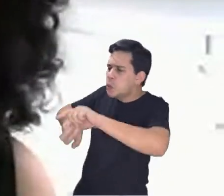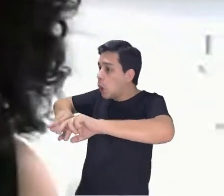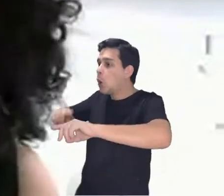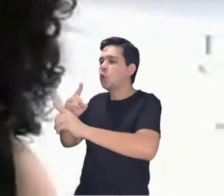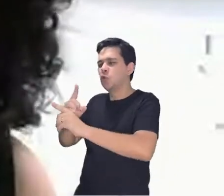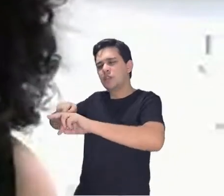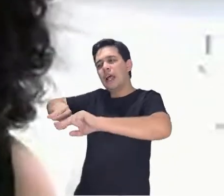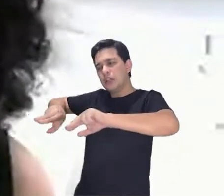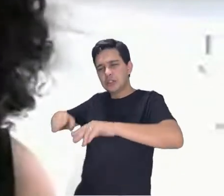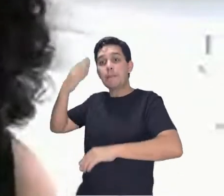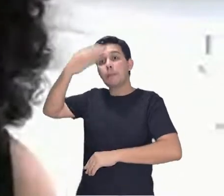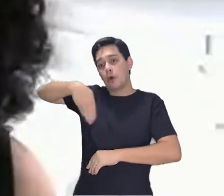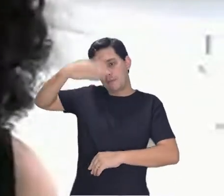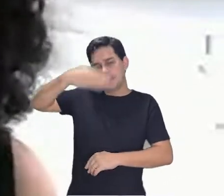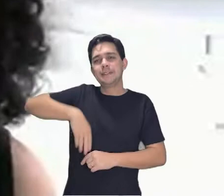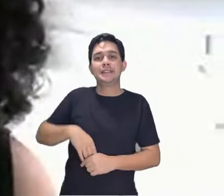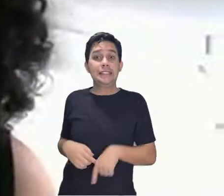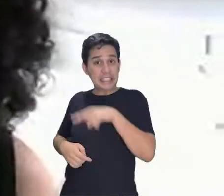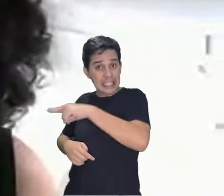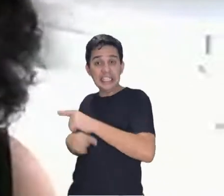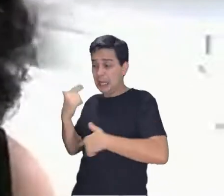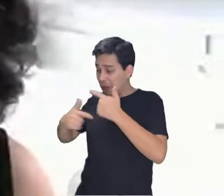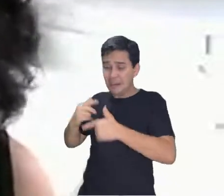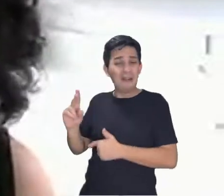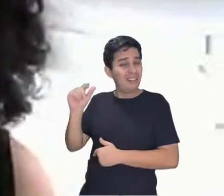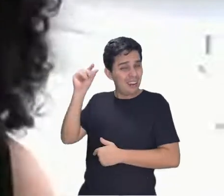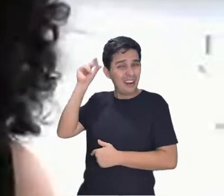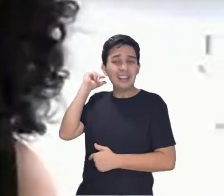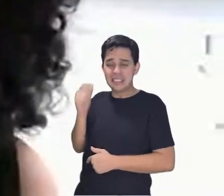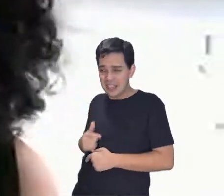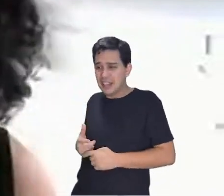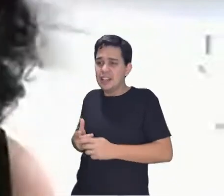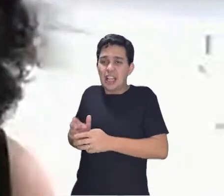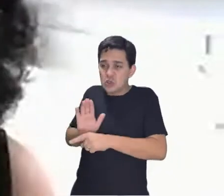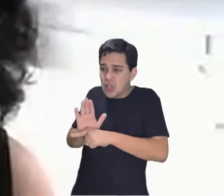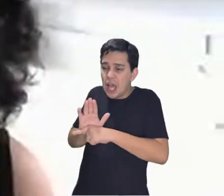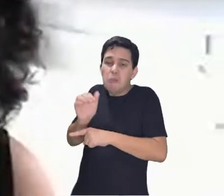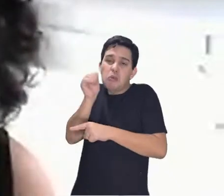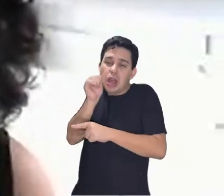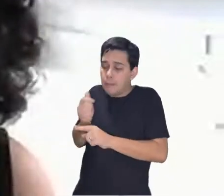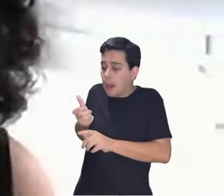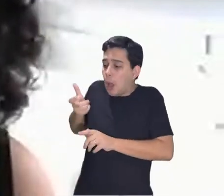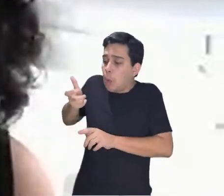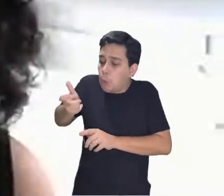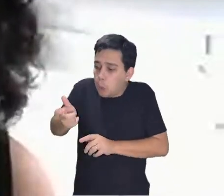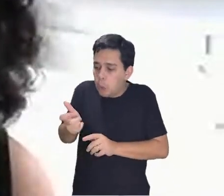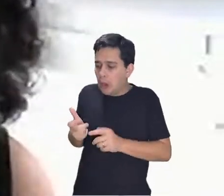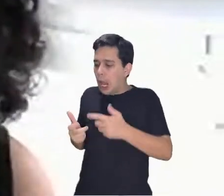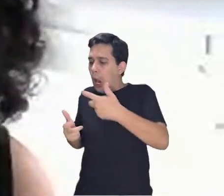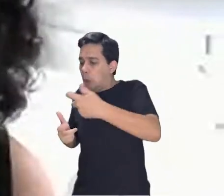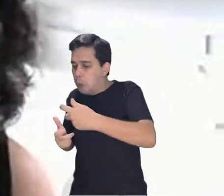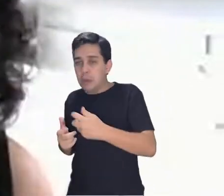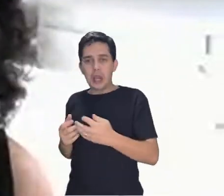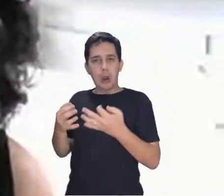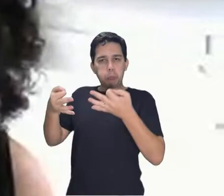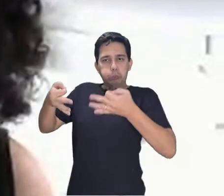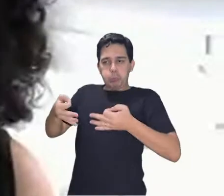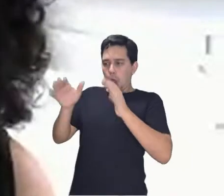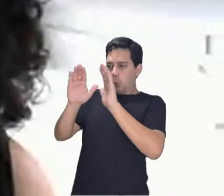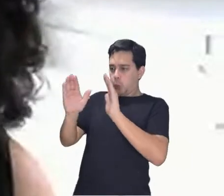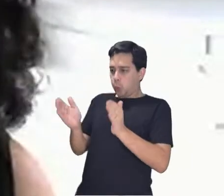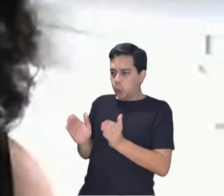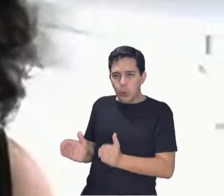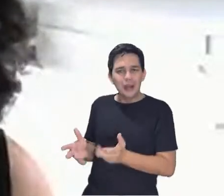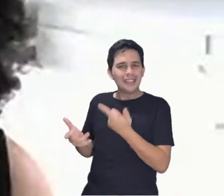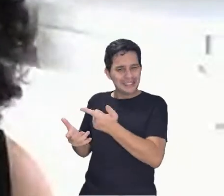que estão entrando em contato com a delegacia. É importante que os promotores, inclusive os colegas, saibam que a gente descobriu que parece em Campo Grande tem